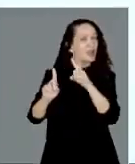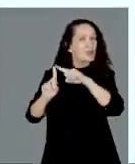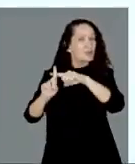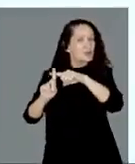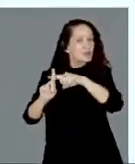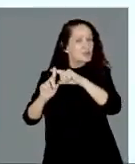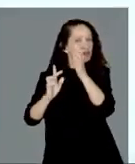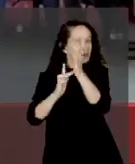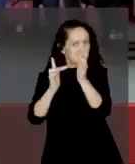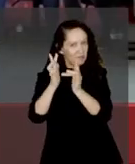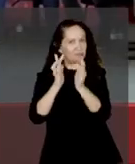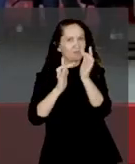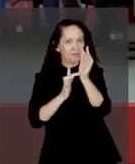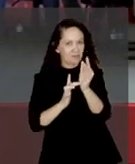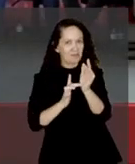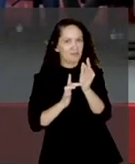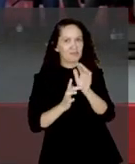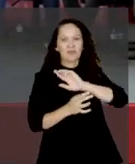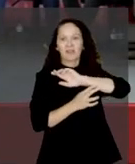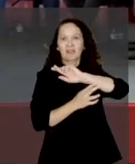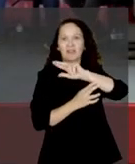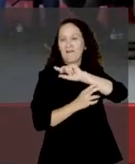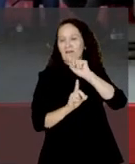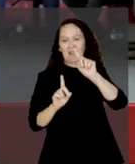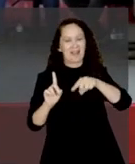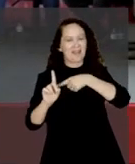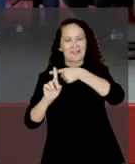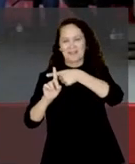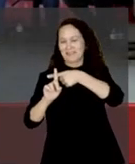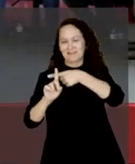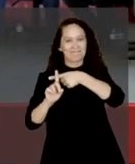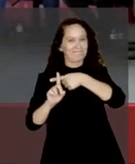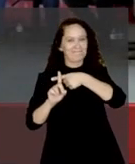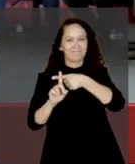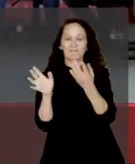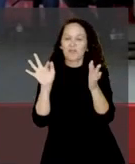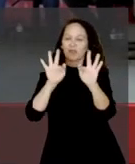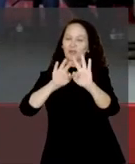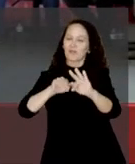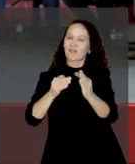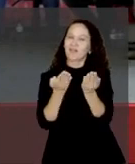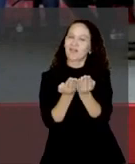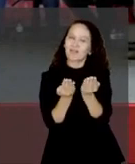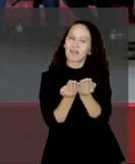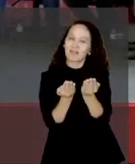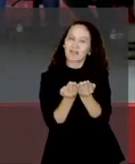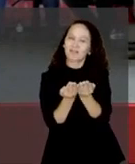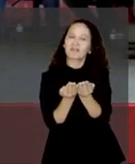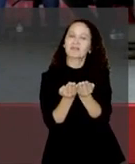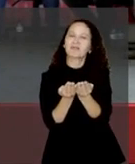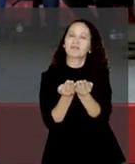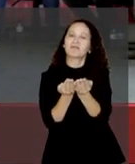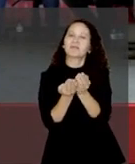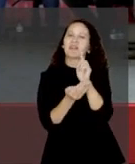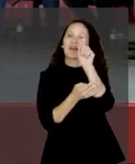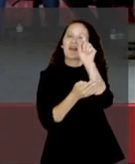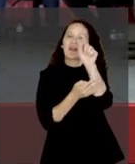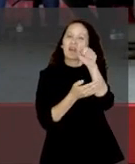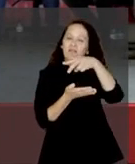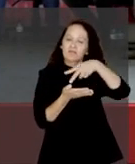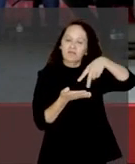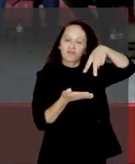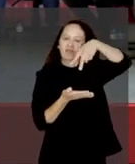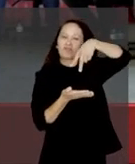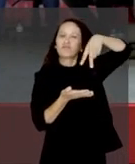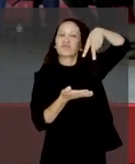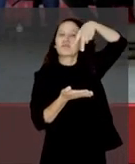Chico Mendes, Marighella. Mas eu queria dizer para vocês, de todo o coração, o final do Evangelho